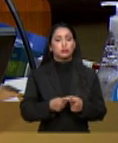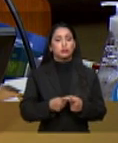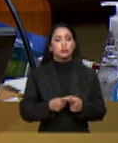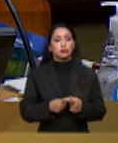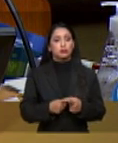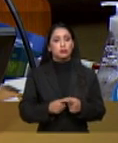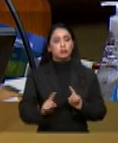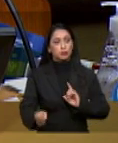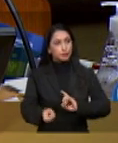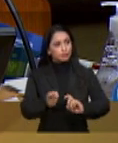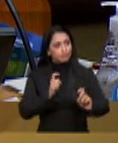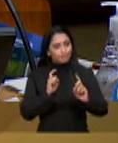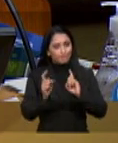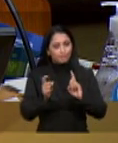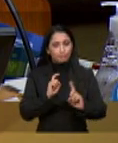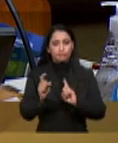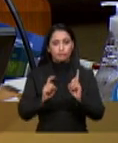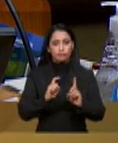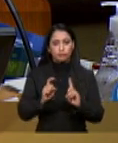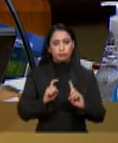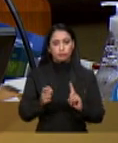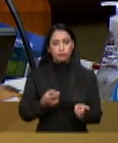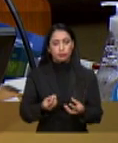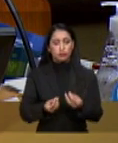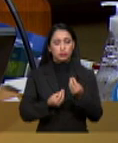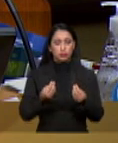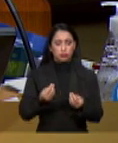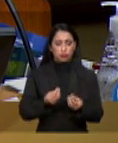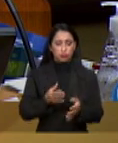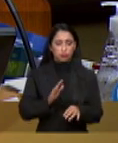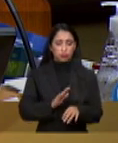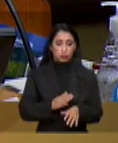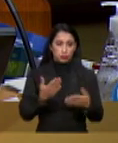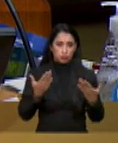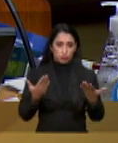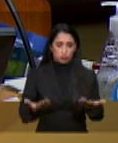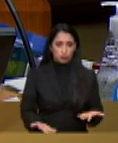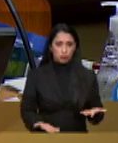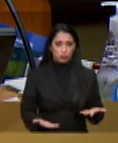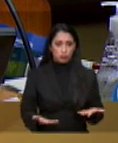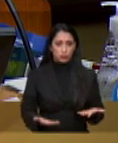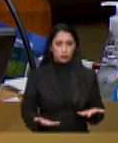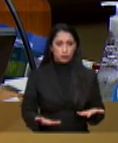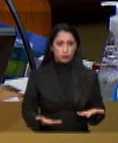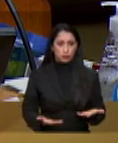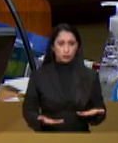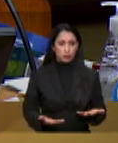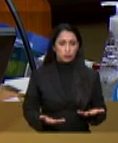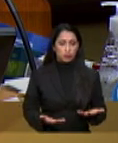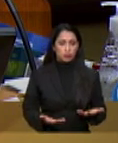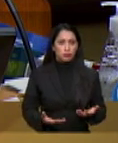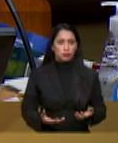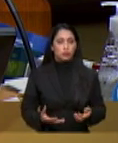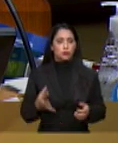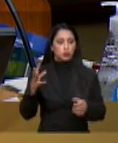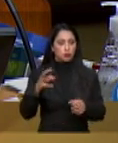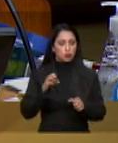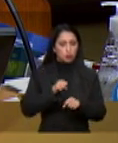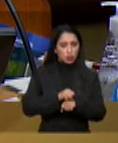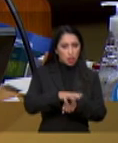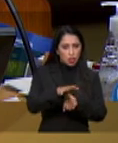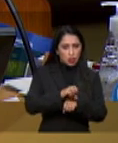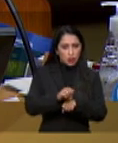natureza administrativa daquele procedimento. Portanto, aquele compartilhamento de dados